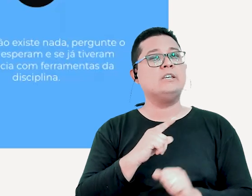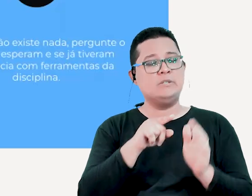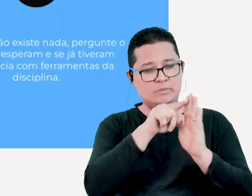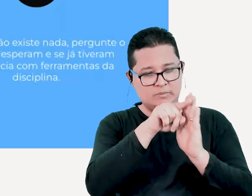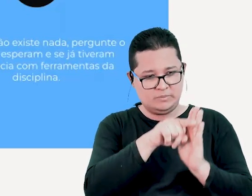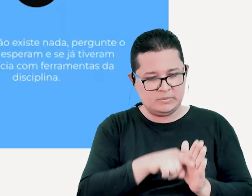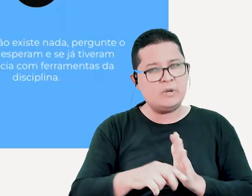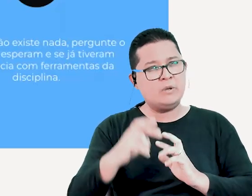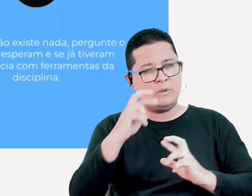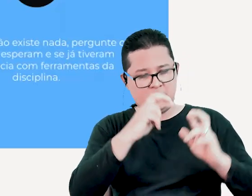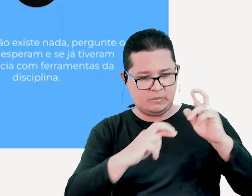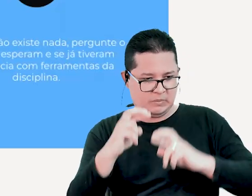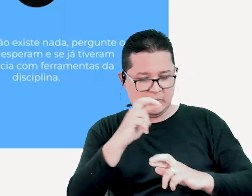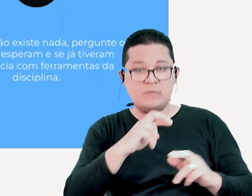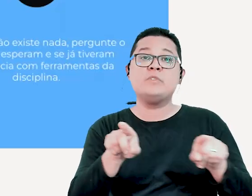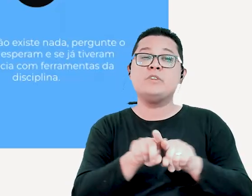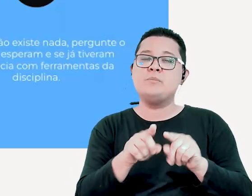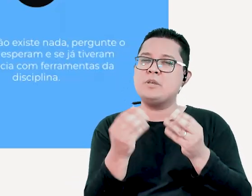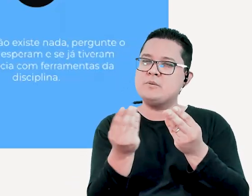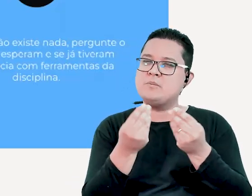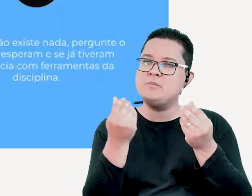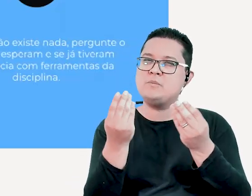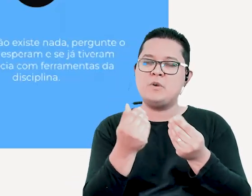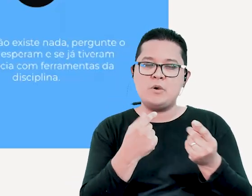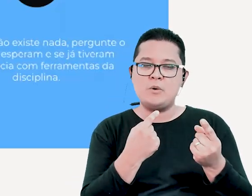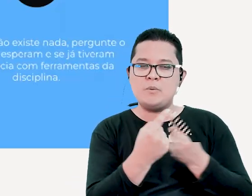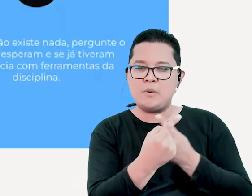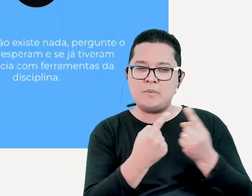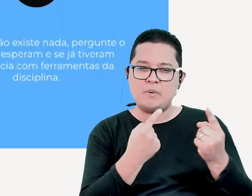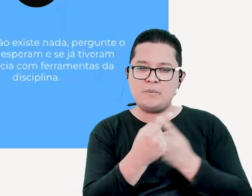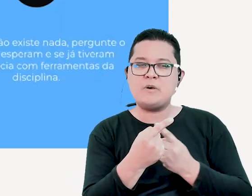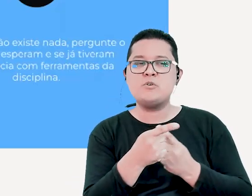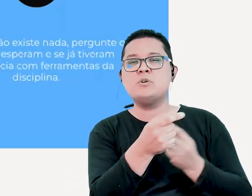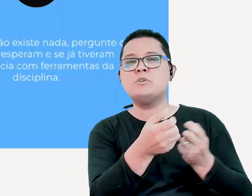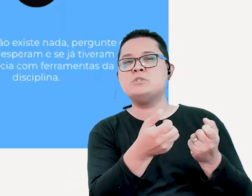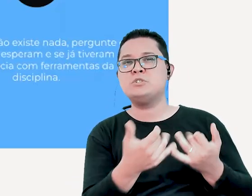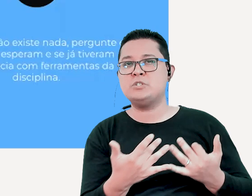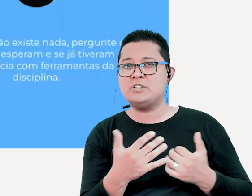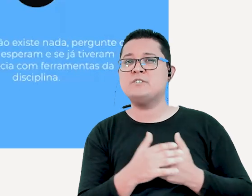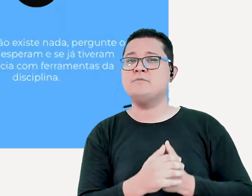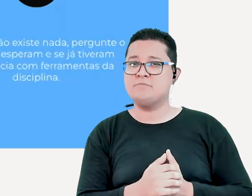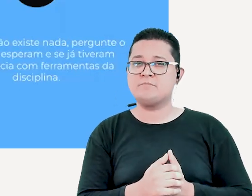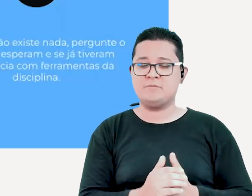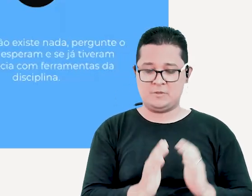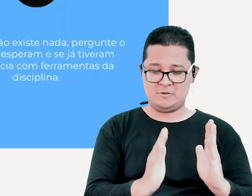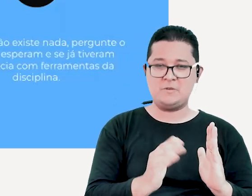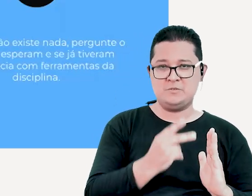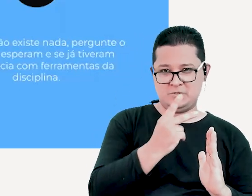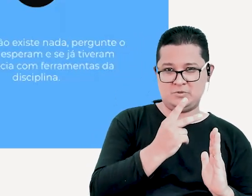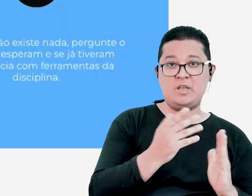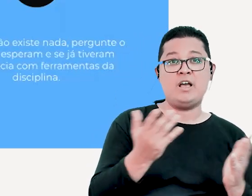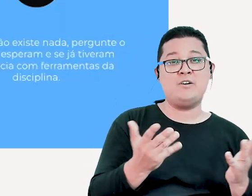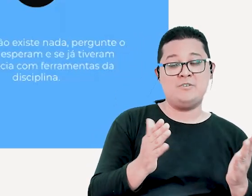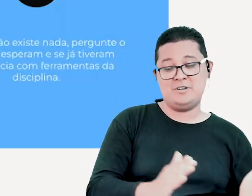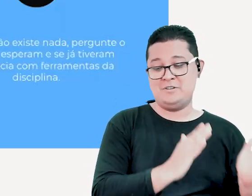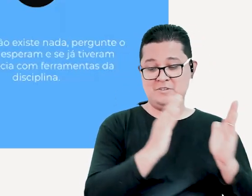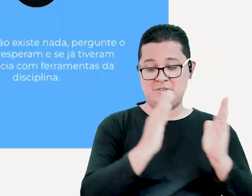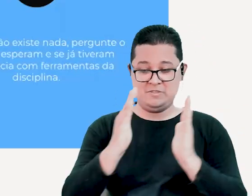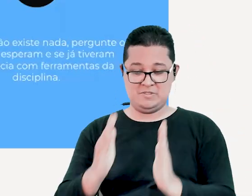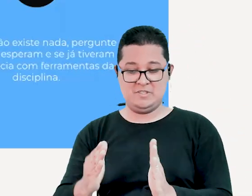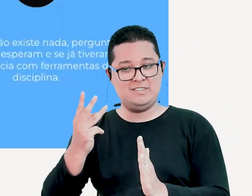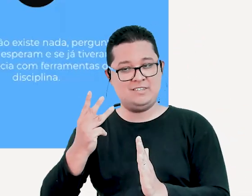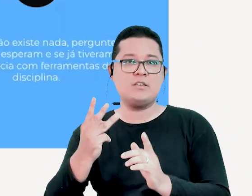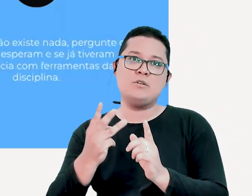sempre trocando ideia para entender o que eles têm a dizer, né? E aí eu acho que o terceiro ponto, que é o último, mas não é o menos importante,